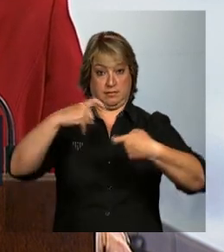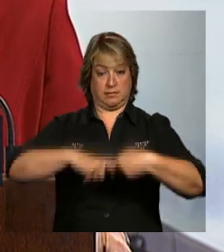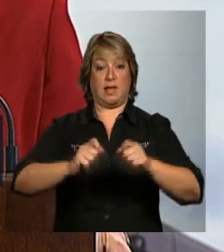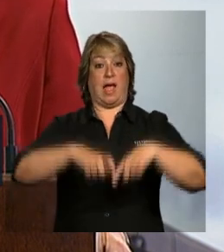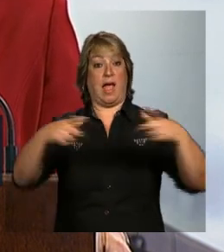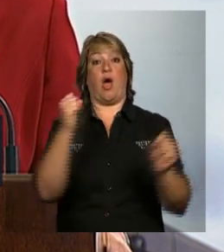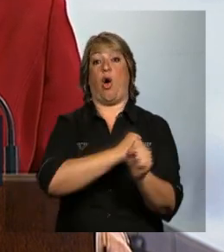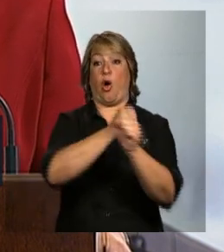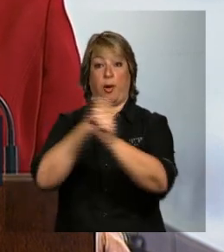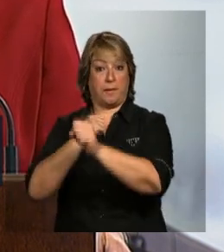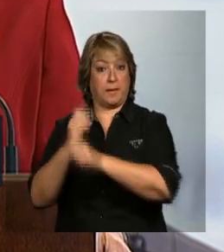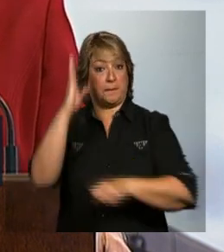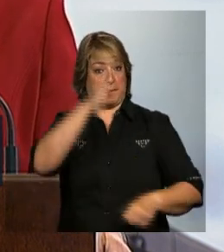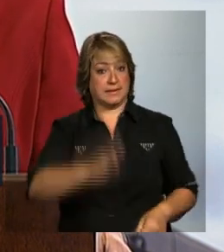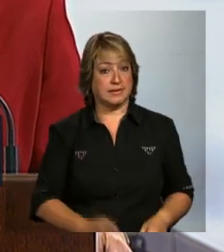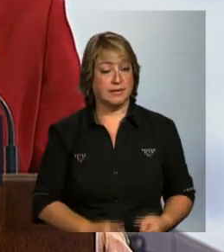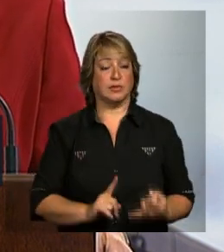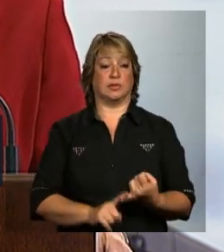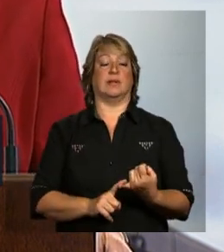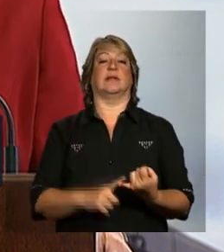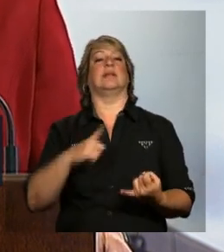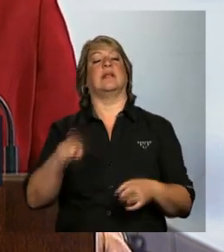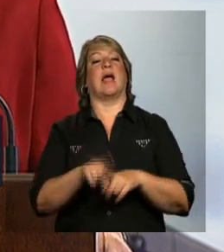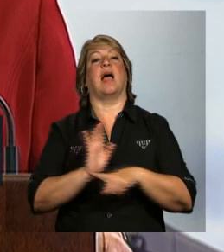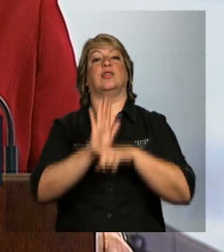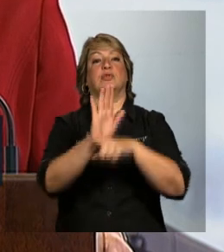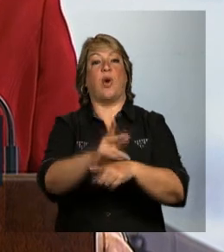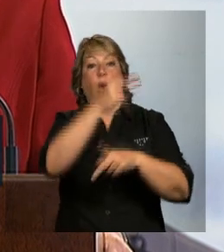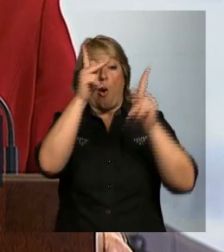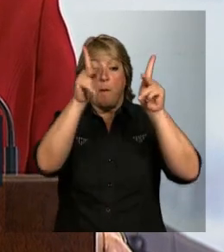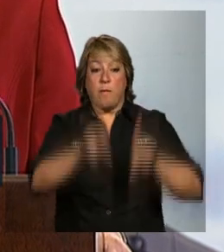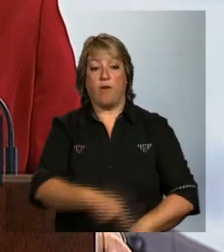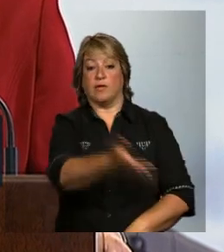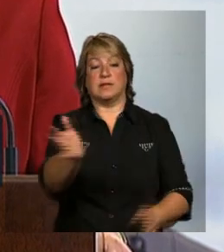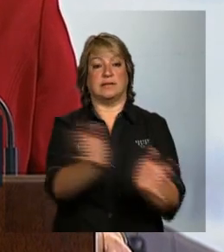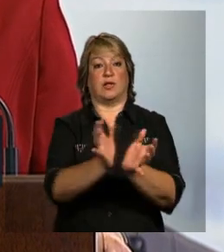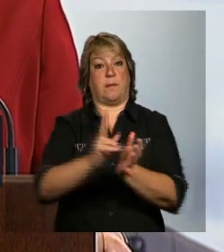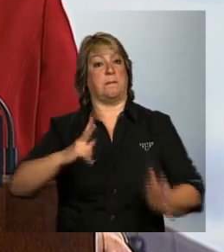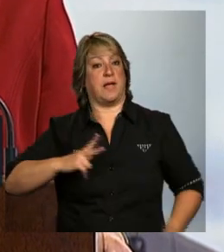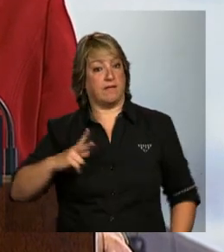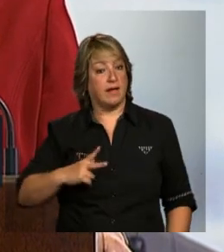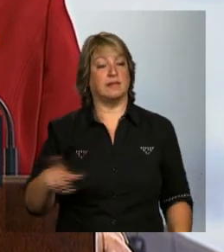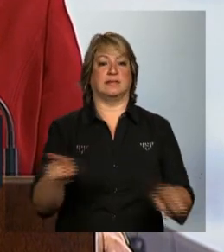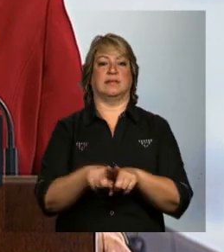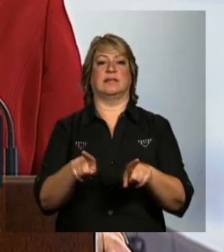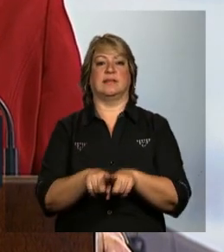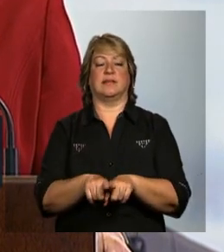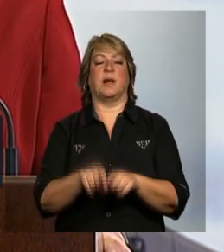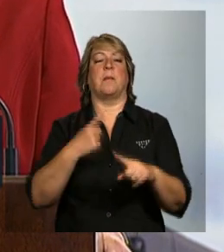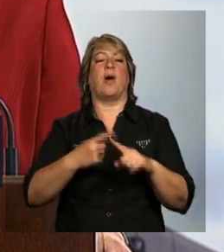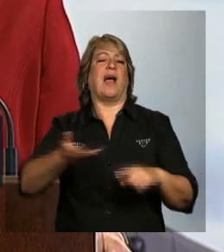a infraestrutura do país para beneficiar sua população e seu setor privado para